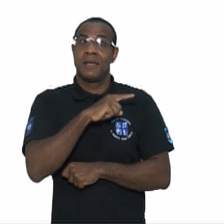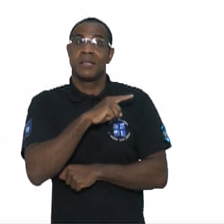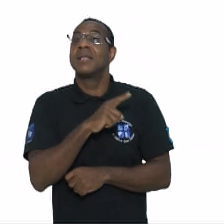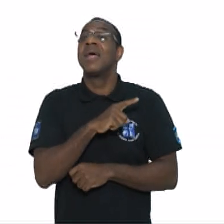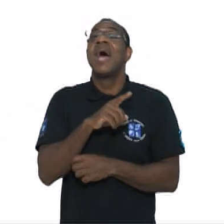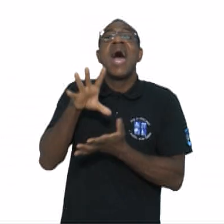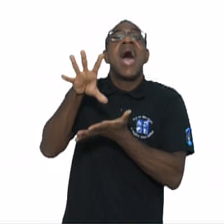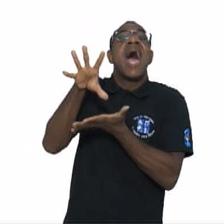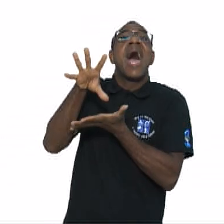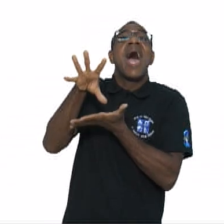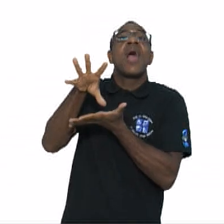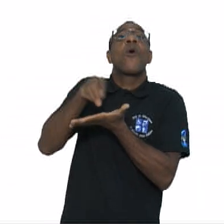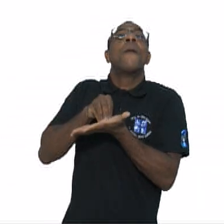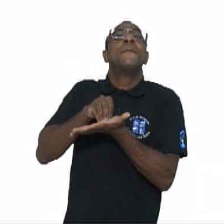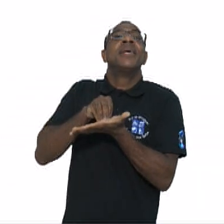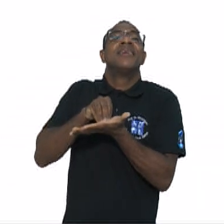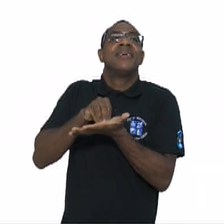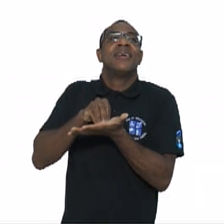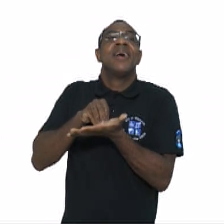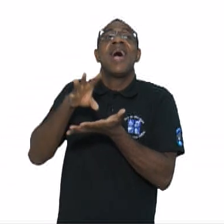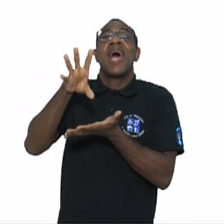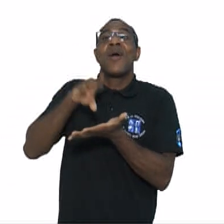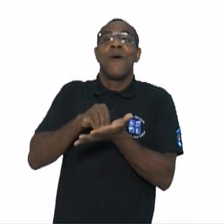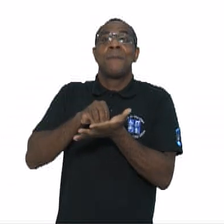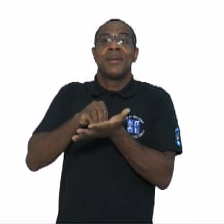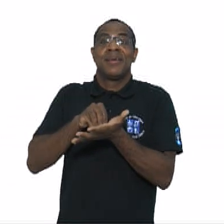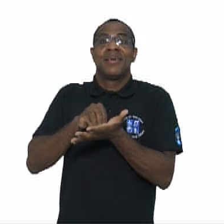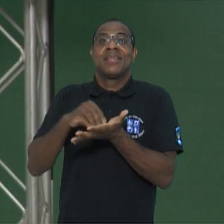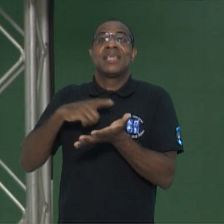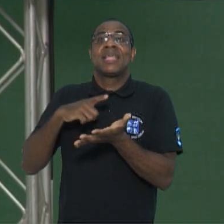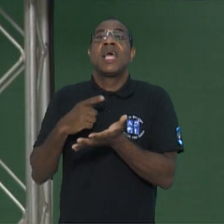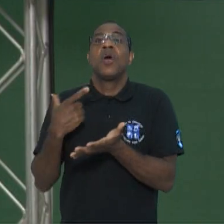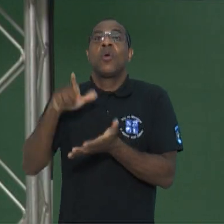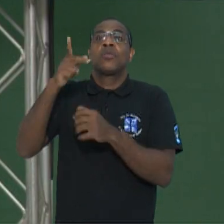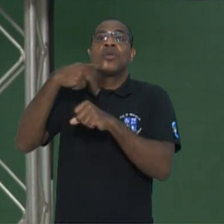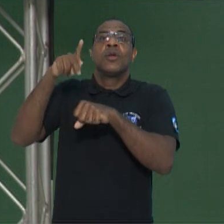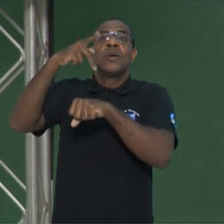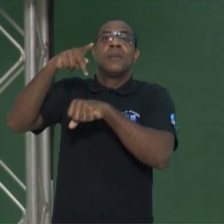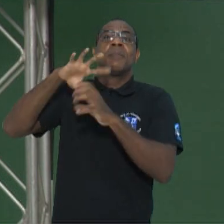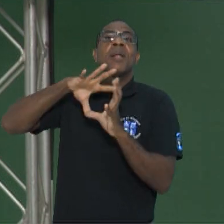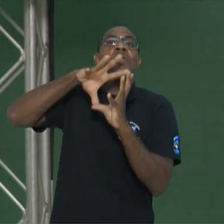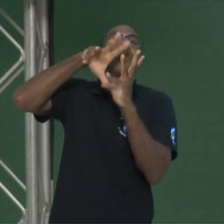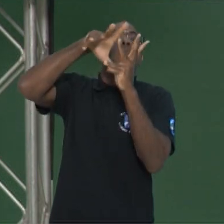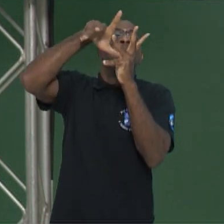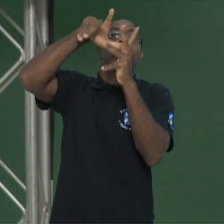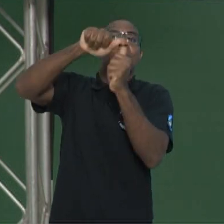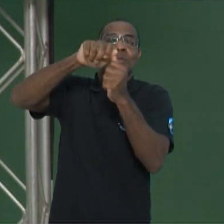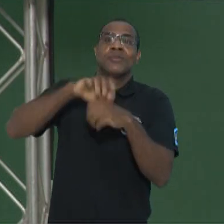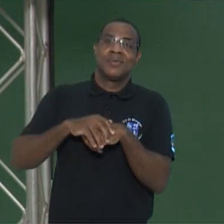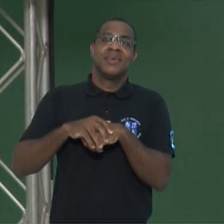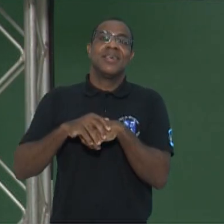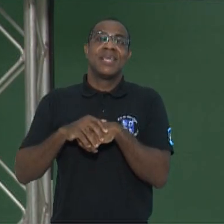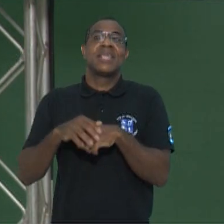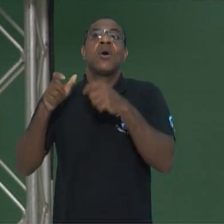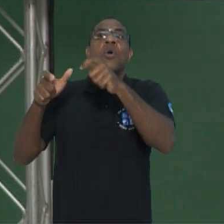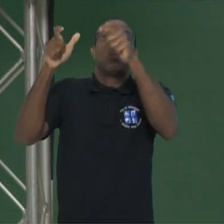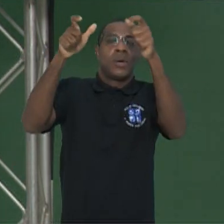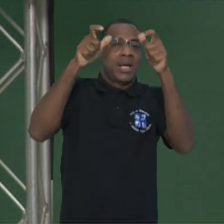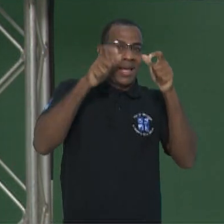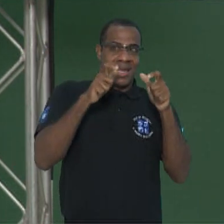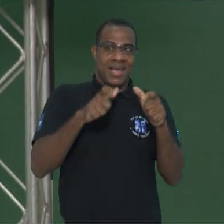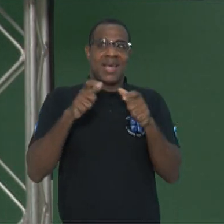que estão em outras partes do mundo, por essa influência, né, nos hábitos, nos costumes,